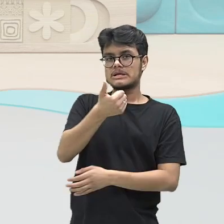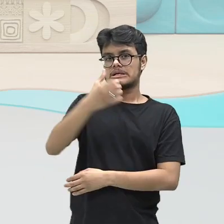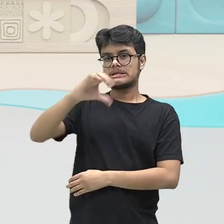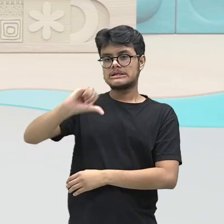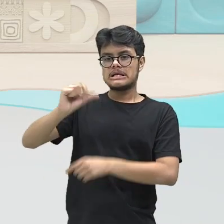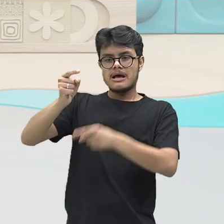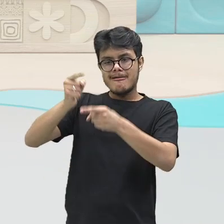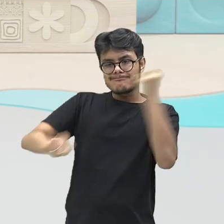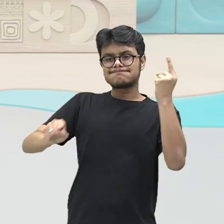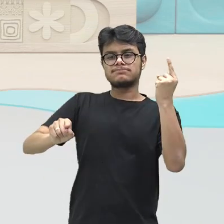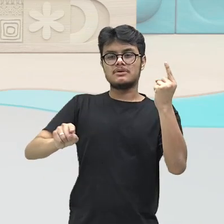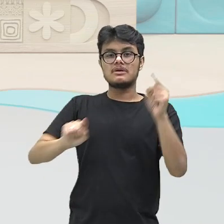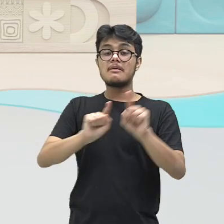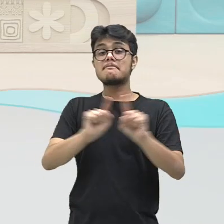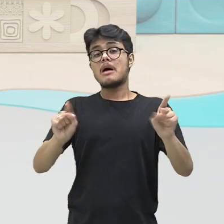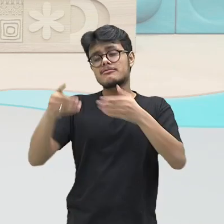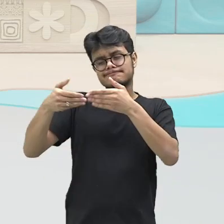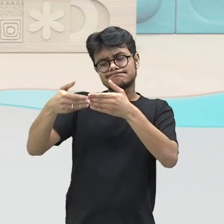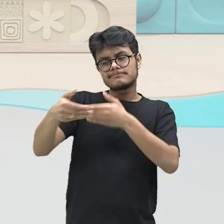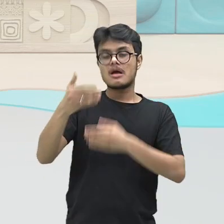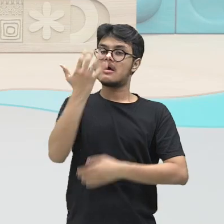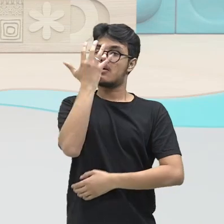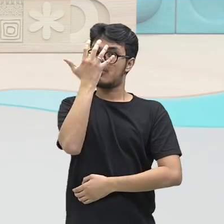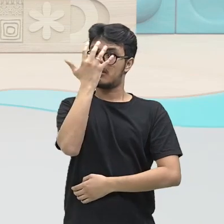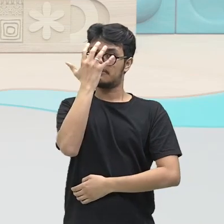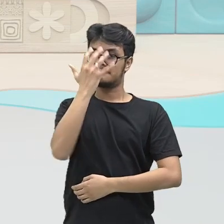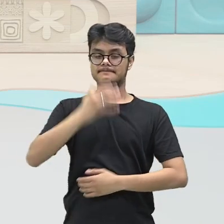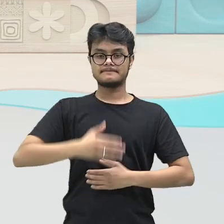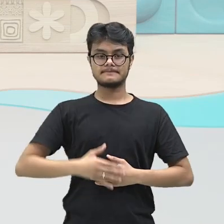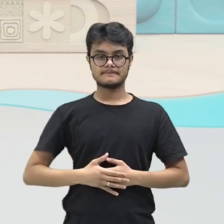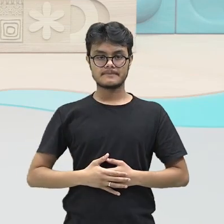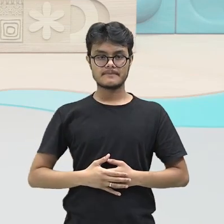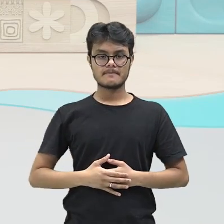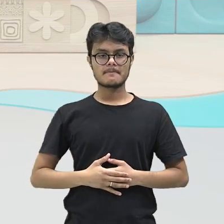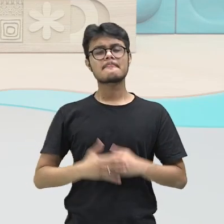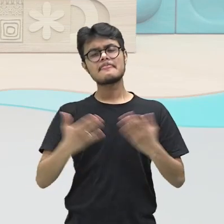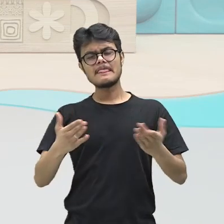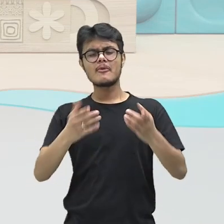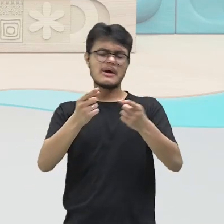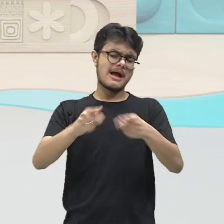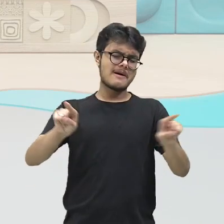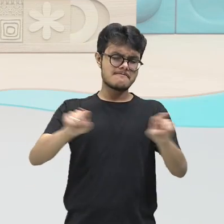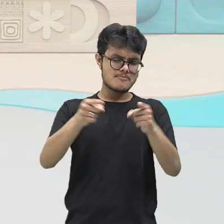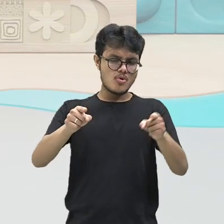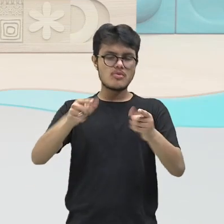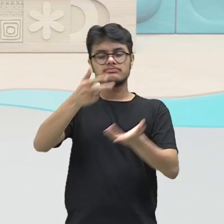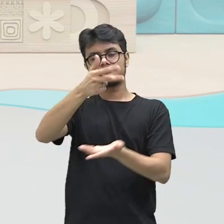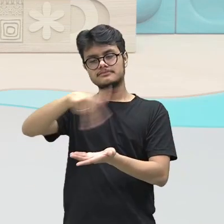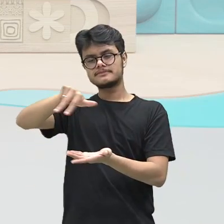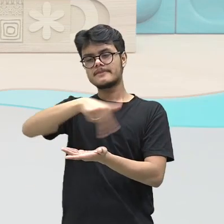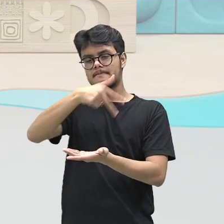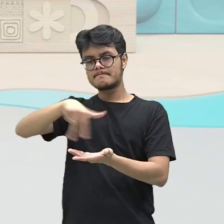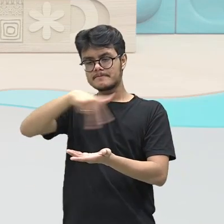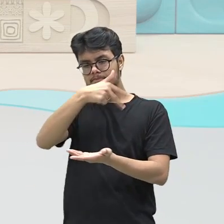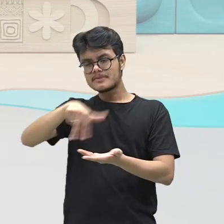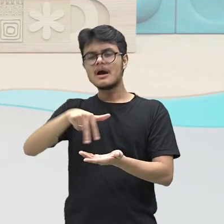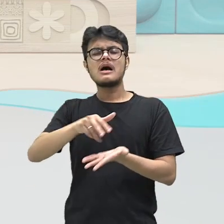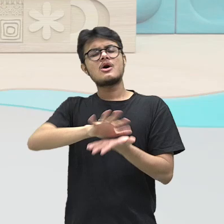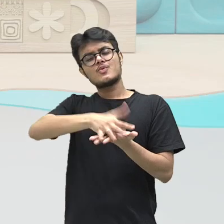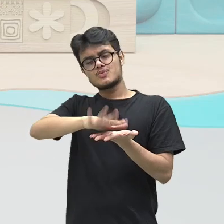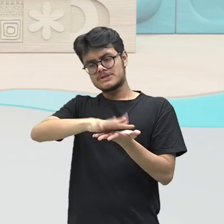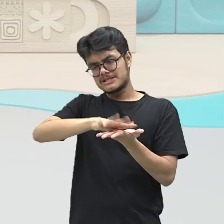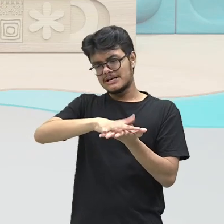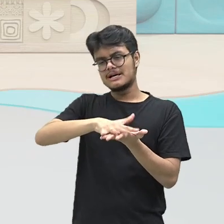folias carnavalescas, certo? Com o passar do tempo, os ritmos musicais, as danças afro-brasileiras, como o samba, o